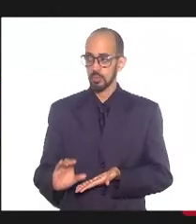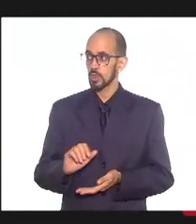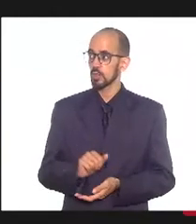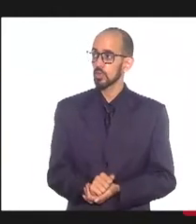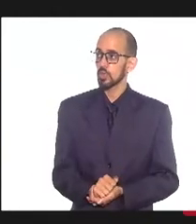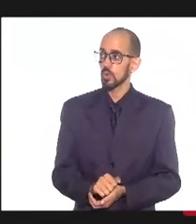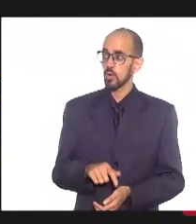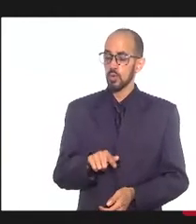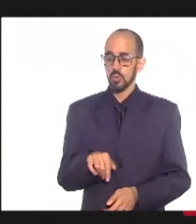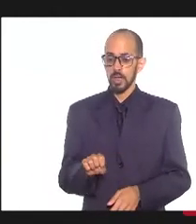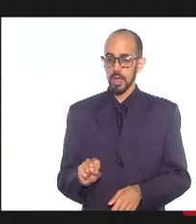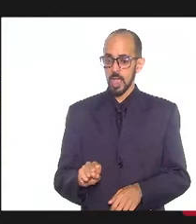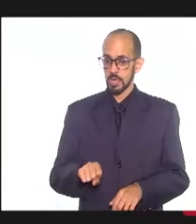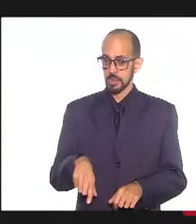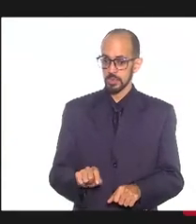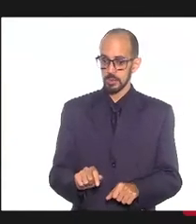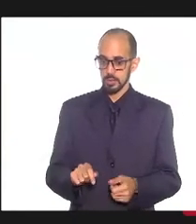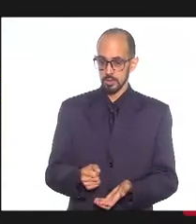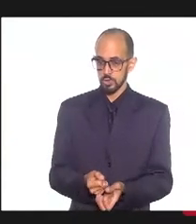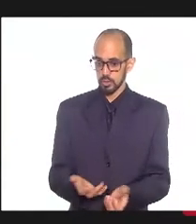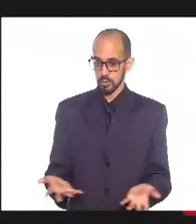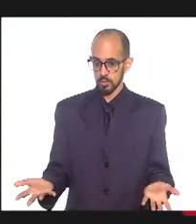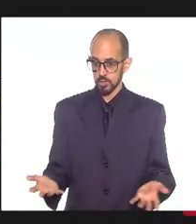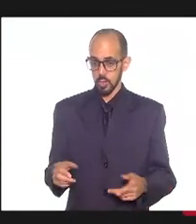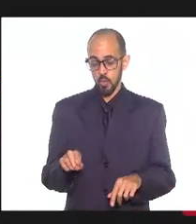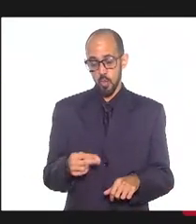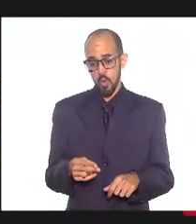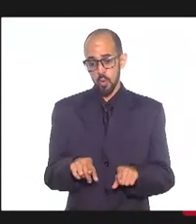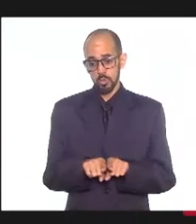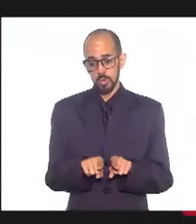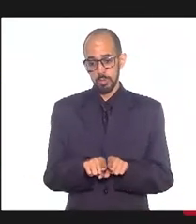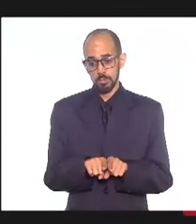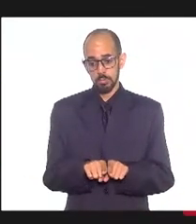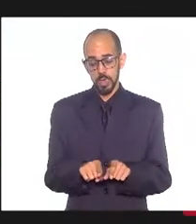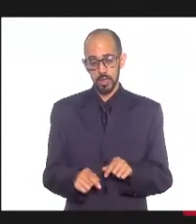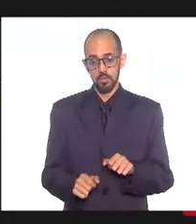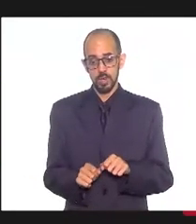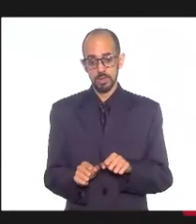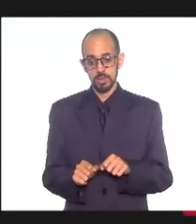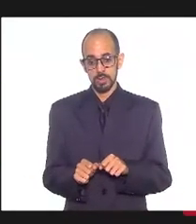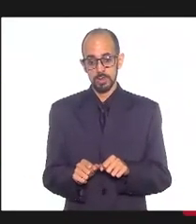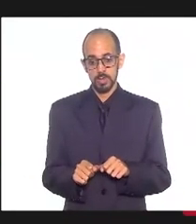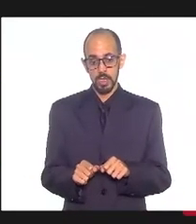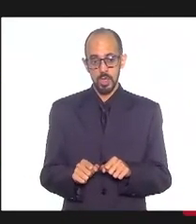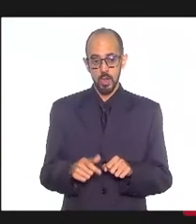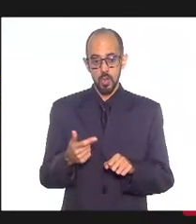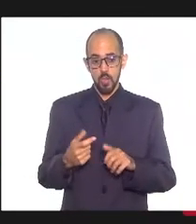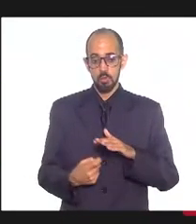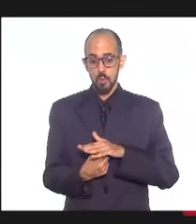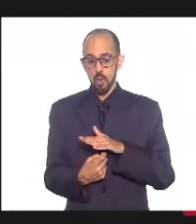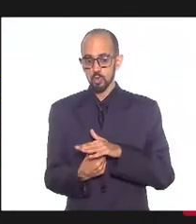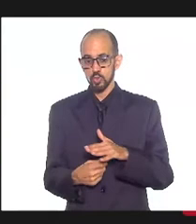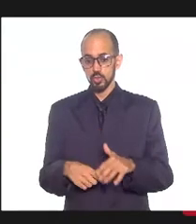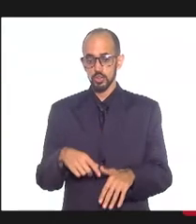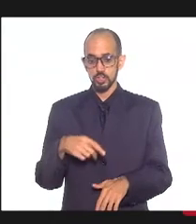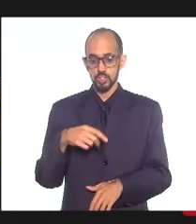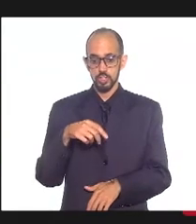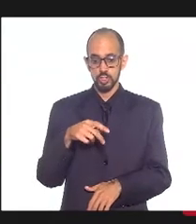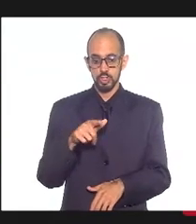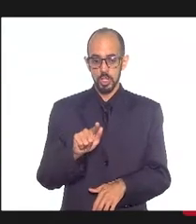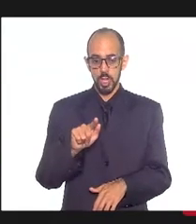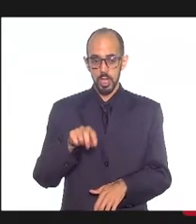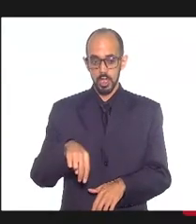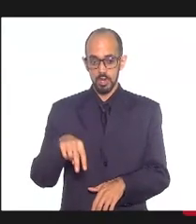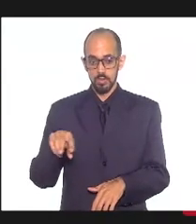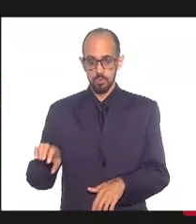distribuição, ou até implantar postos de GNV. Eu vejo que há um certo imobilismo, e esse imobilismo também certamente preocupa elas